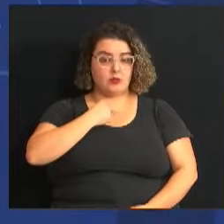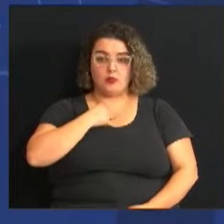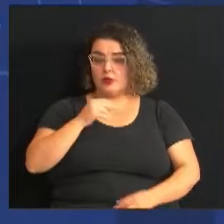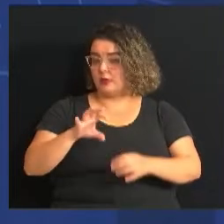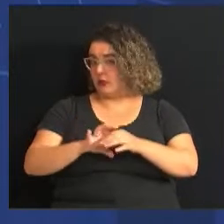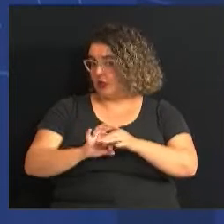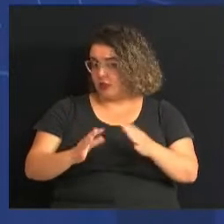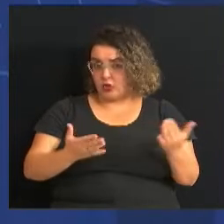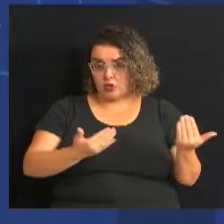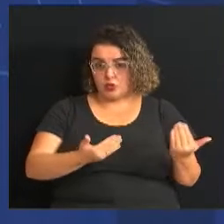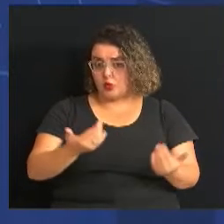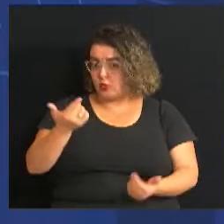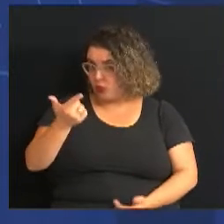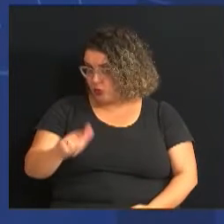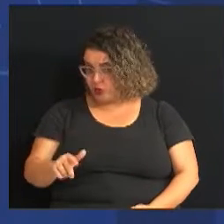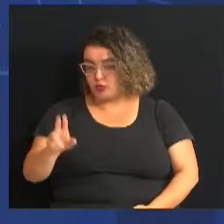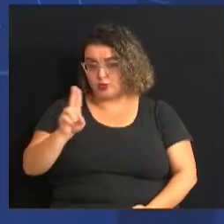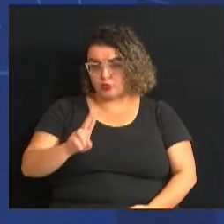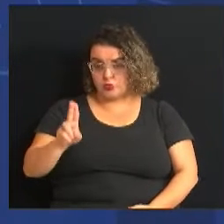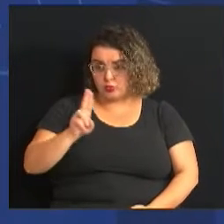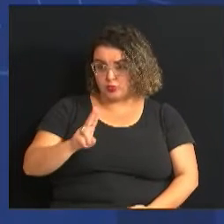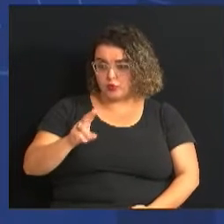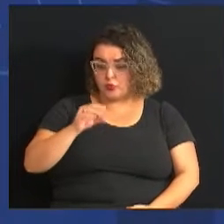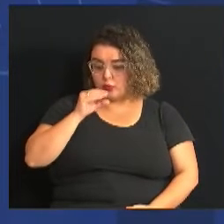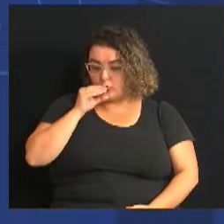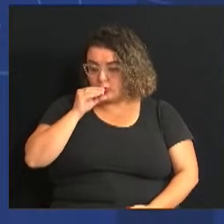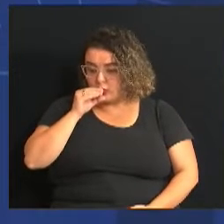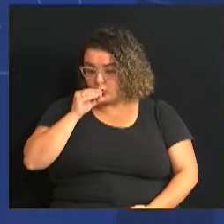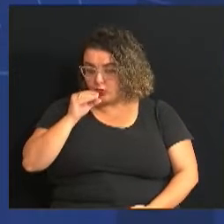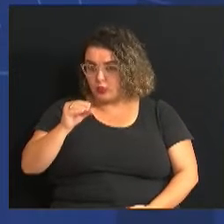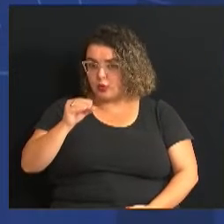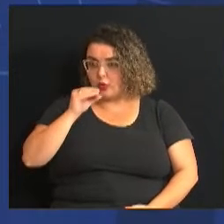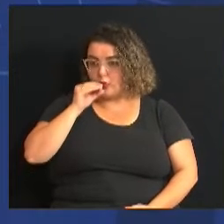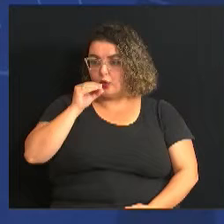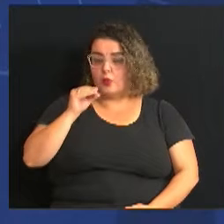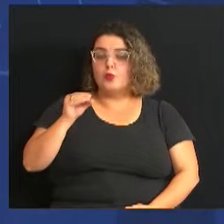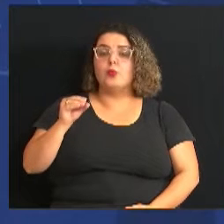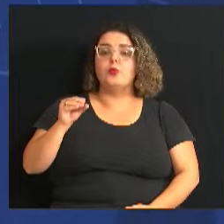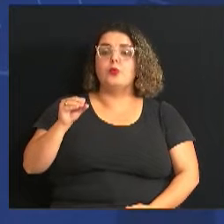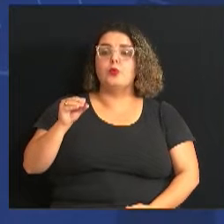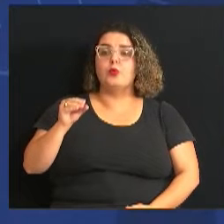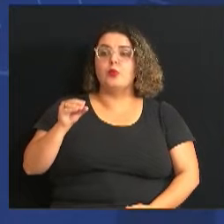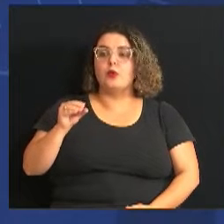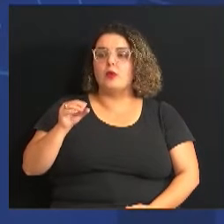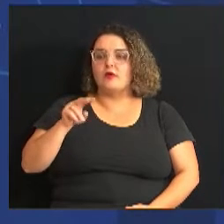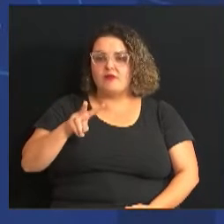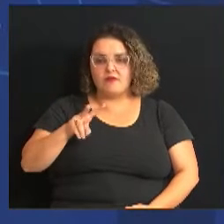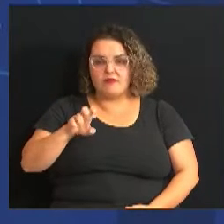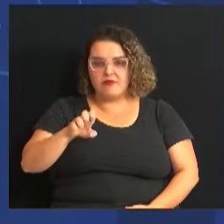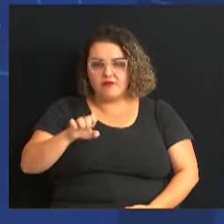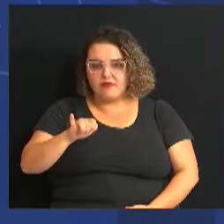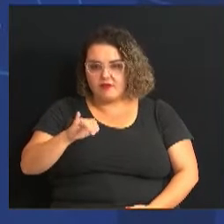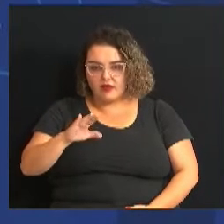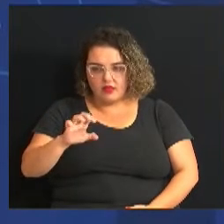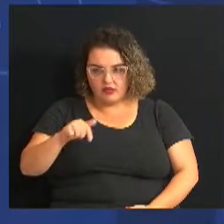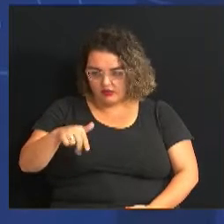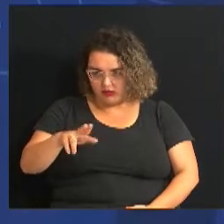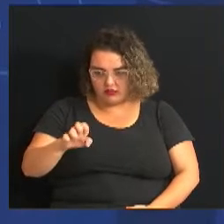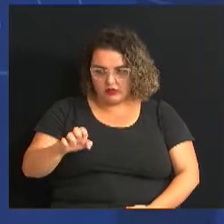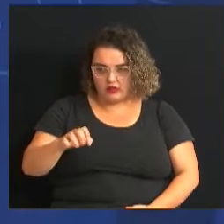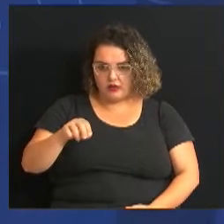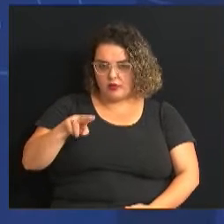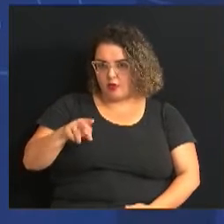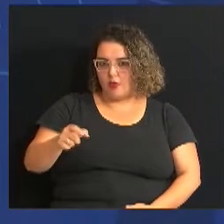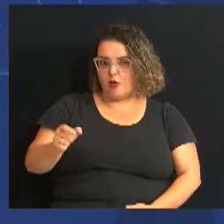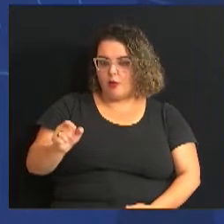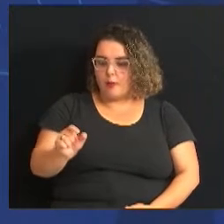jovens continuem utilizando desse aparelho, ou vape, ou pendrive, como eles chamam, É a linguagem da juventude,